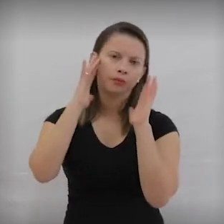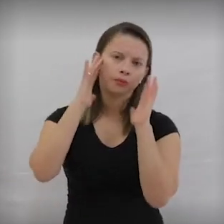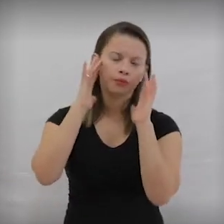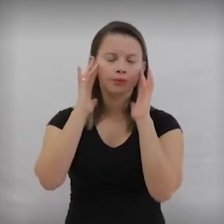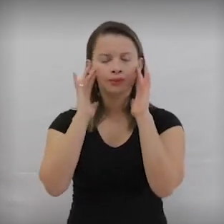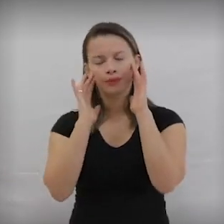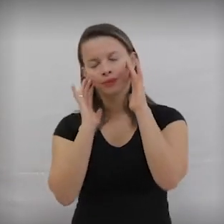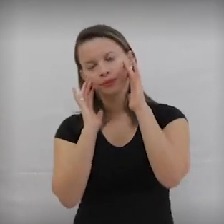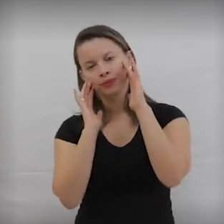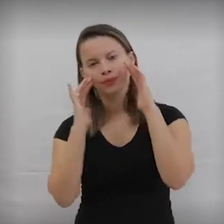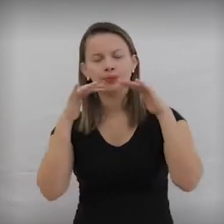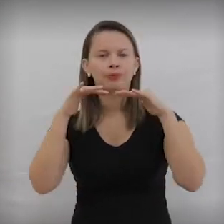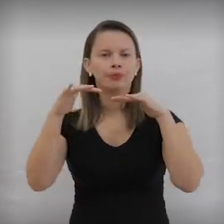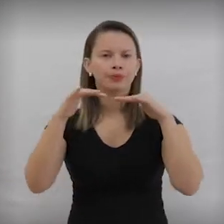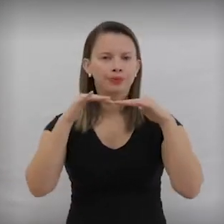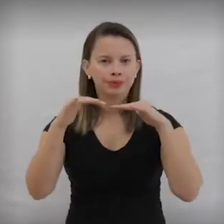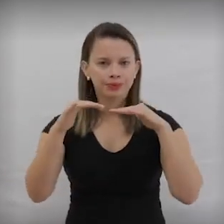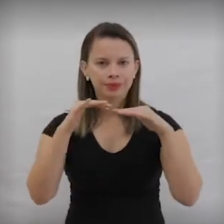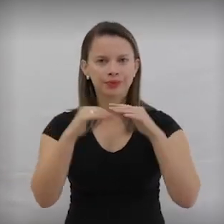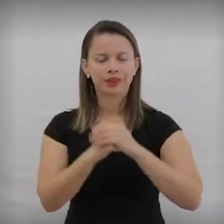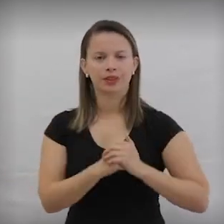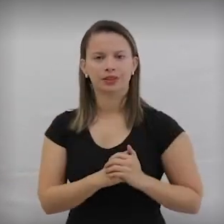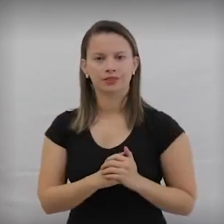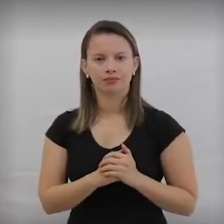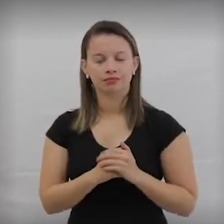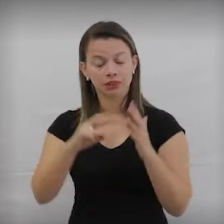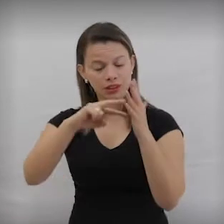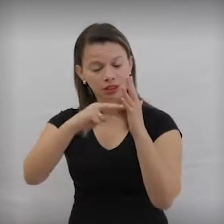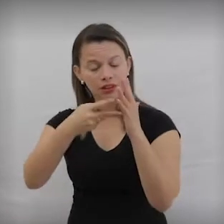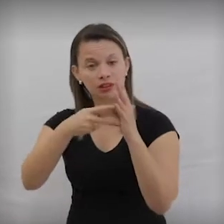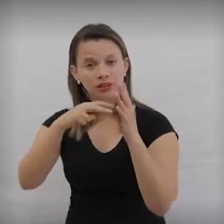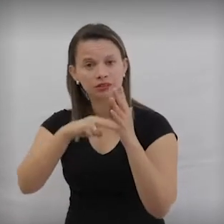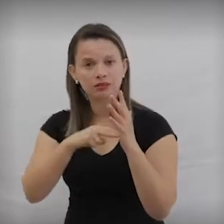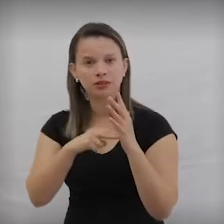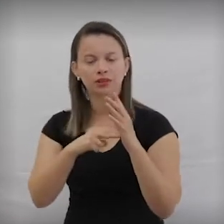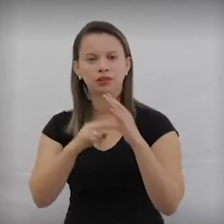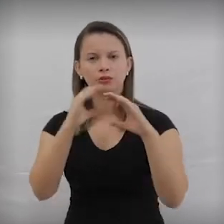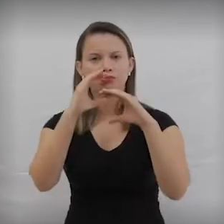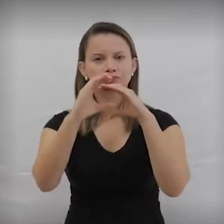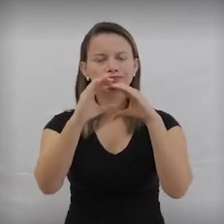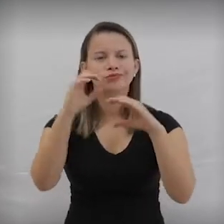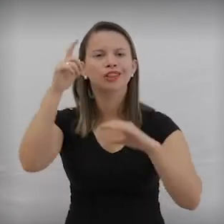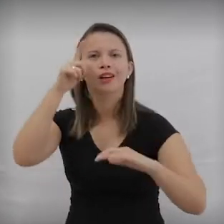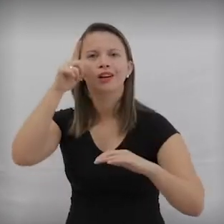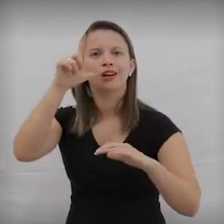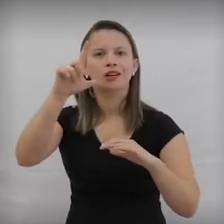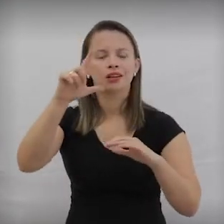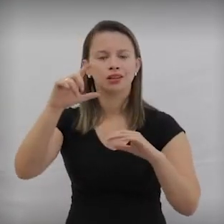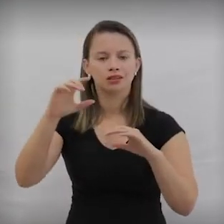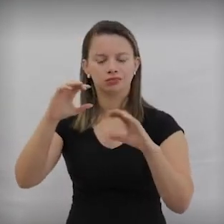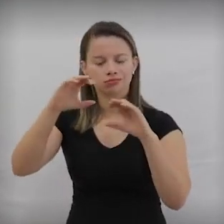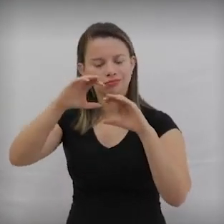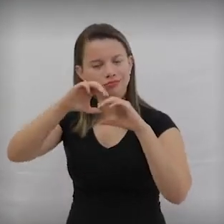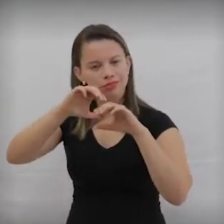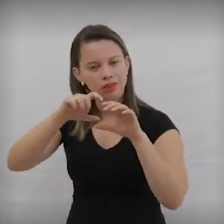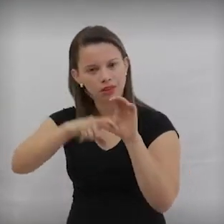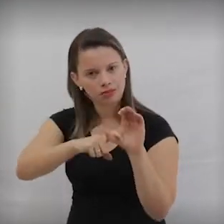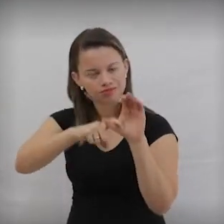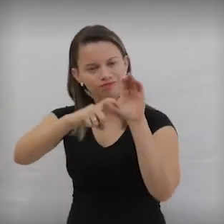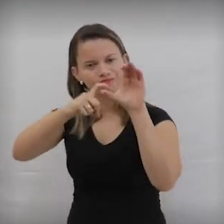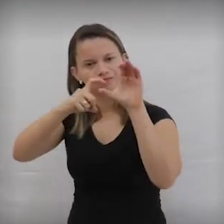E esse movimento, ele é um rastro de conquista da liberdade, conquista da